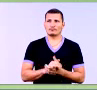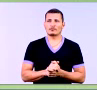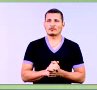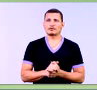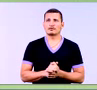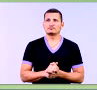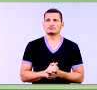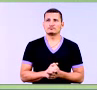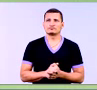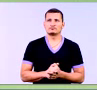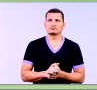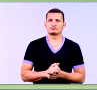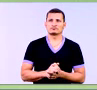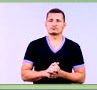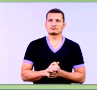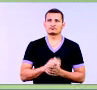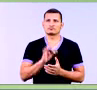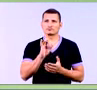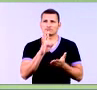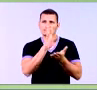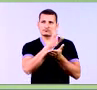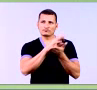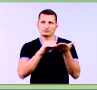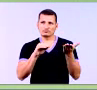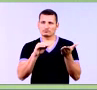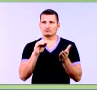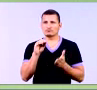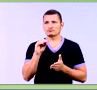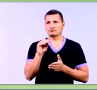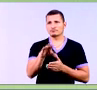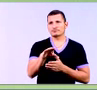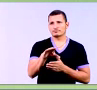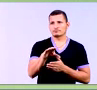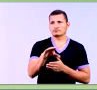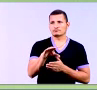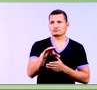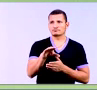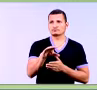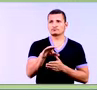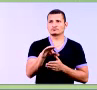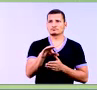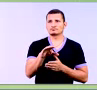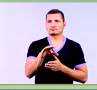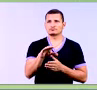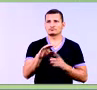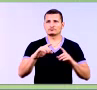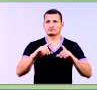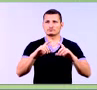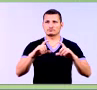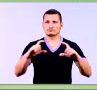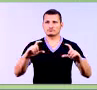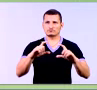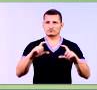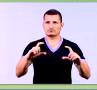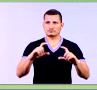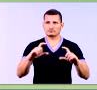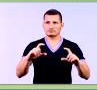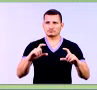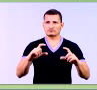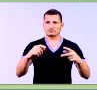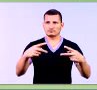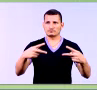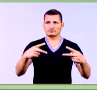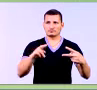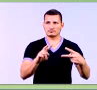declaração copiando e colando os links dentro da